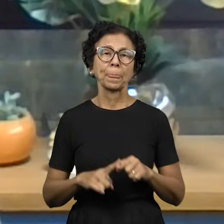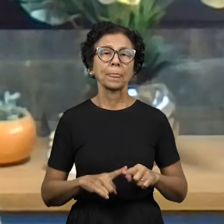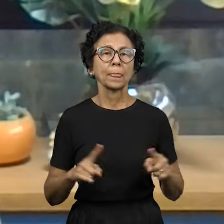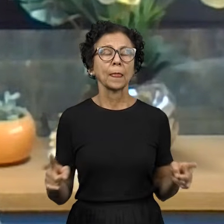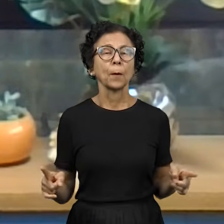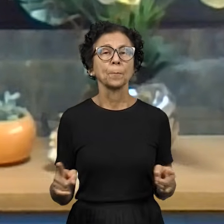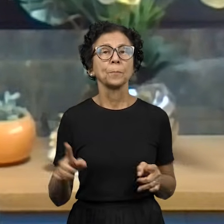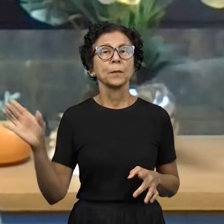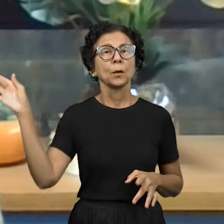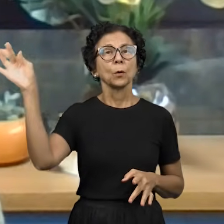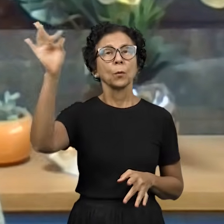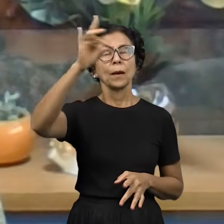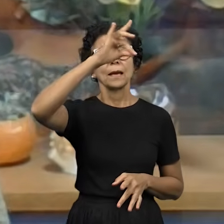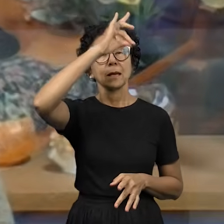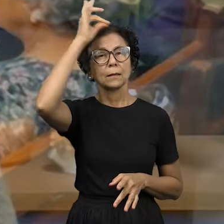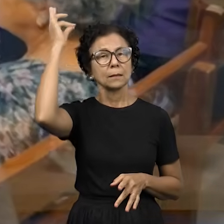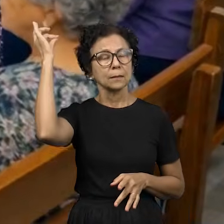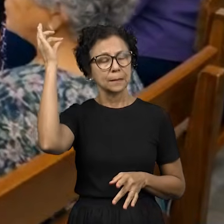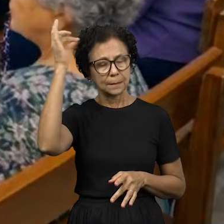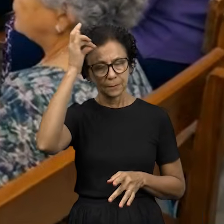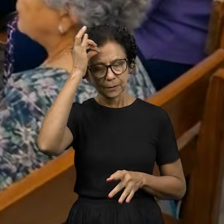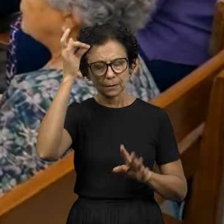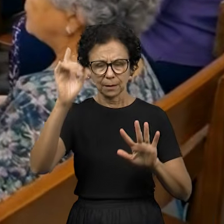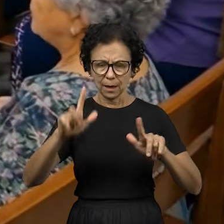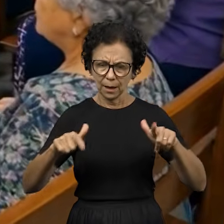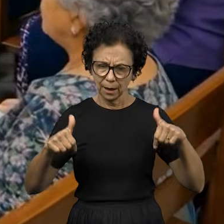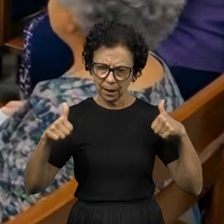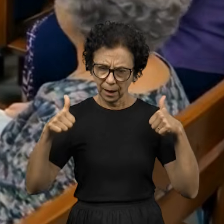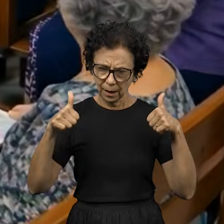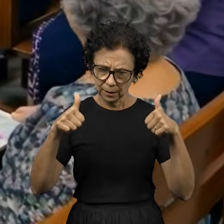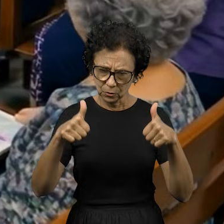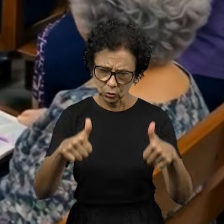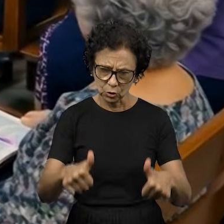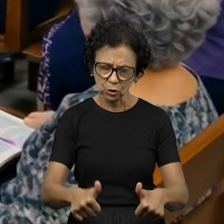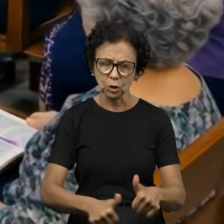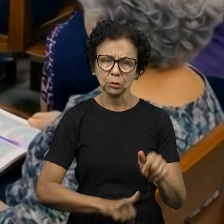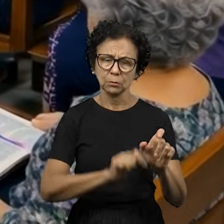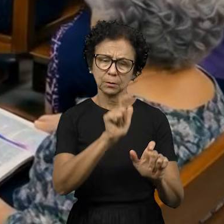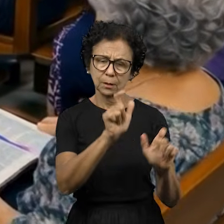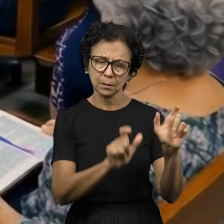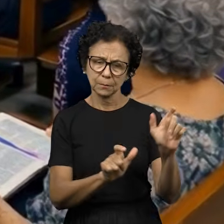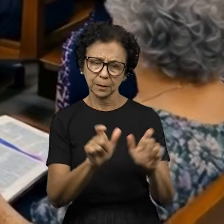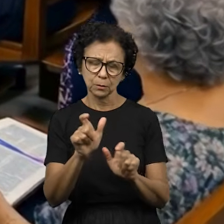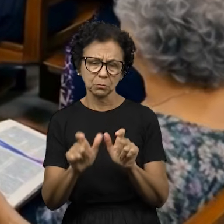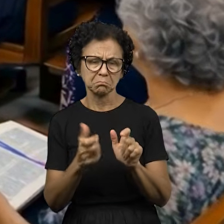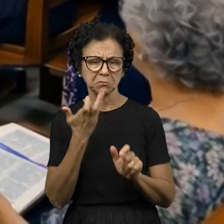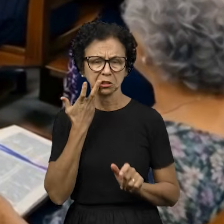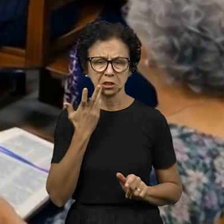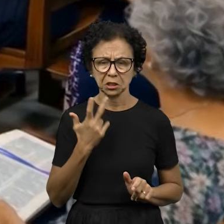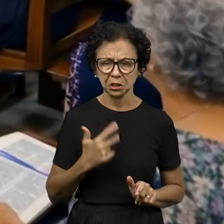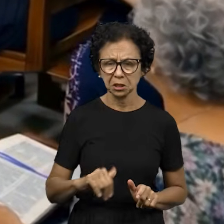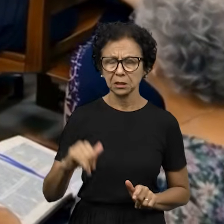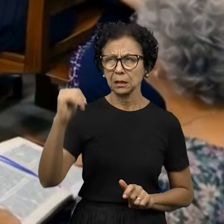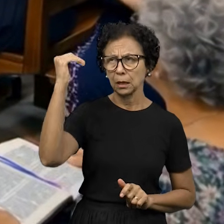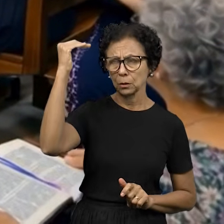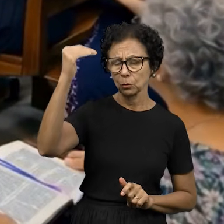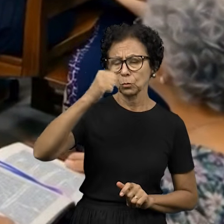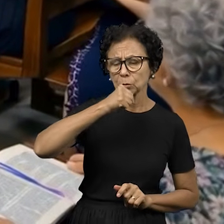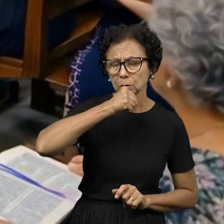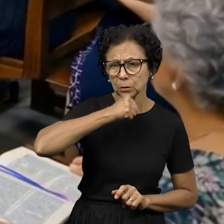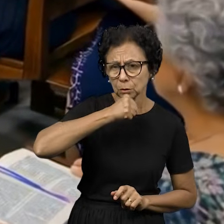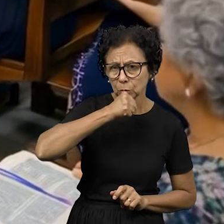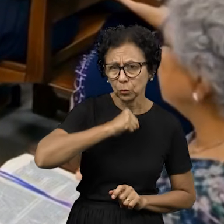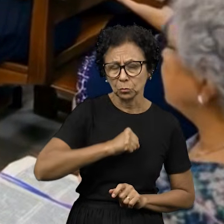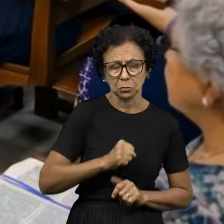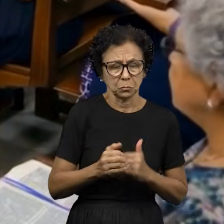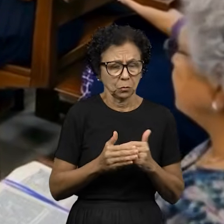Santo, ela vai estar operando em cada coração, seja de criança, adulto, idoso,